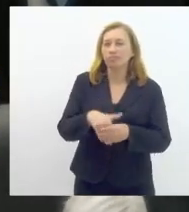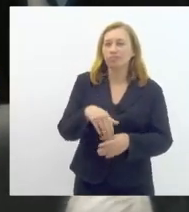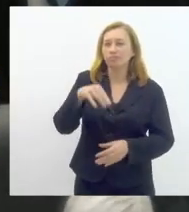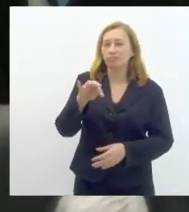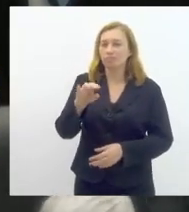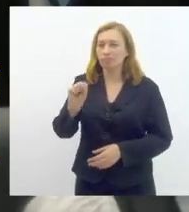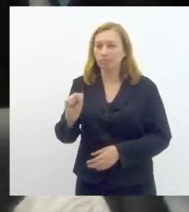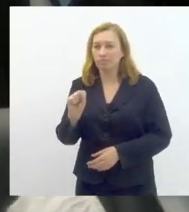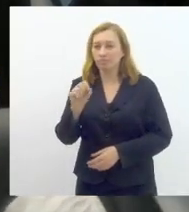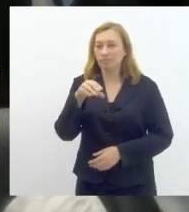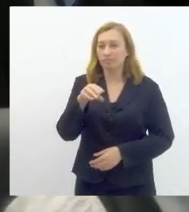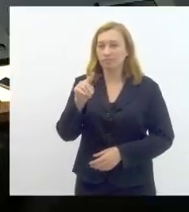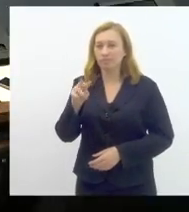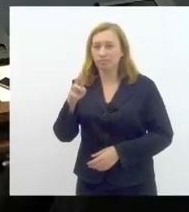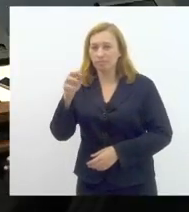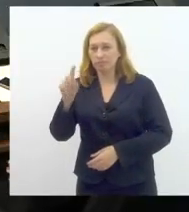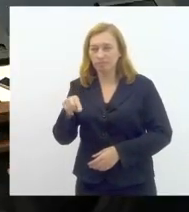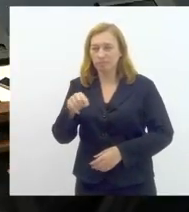Souza de Maricá.